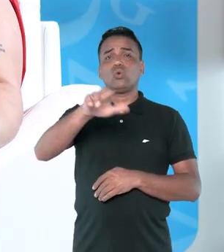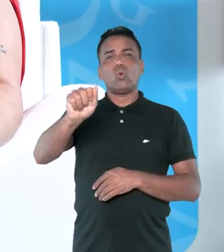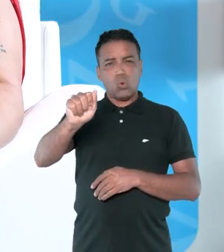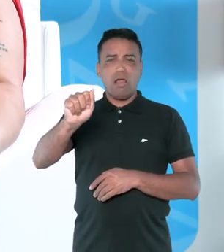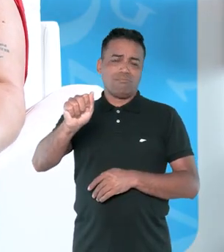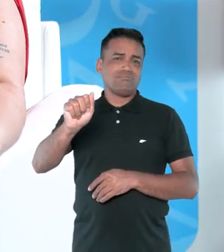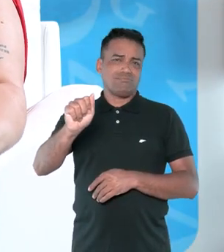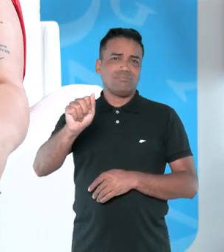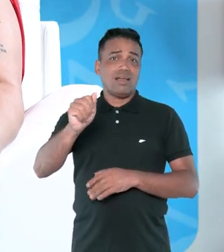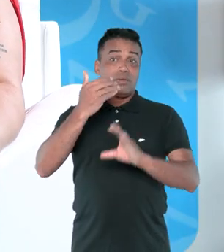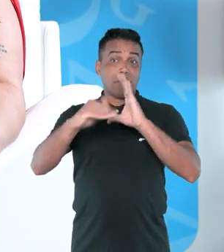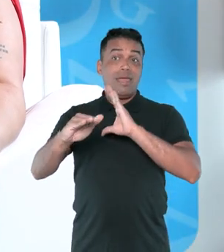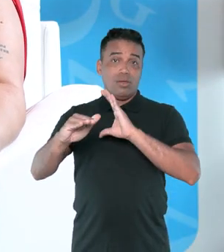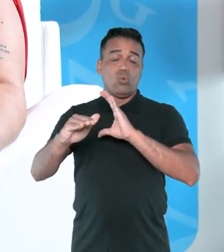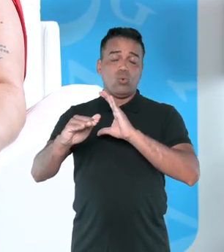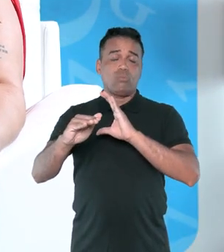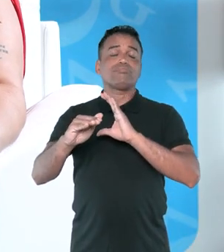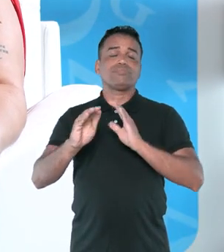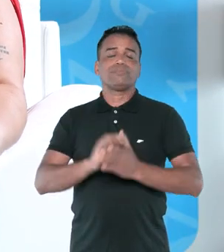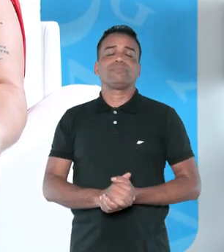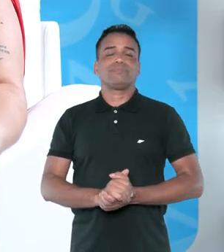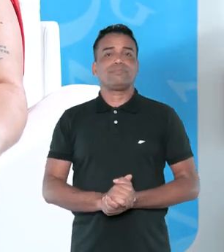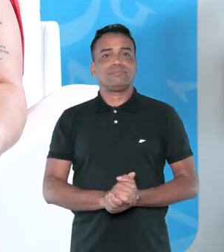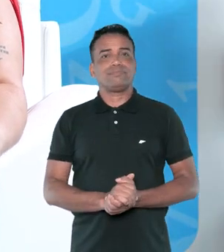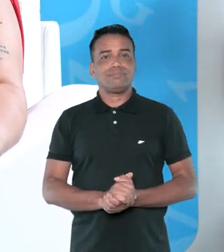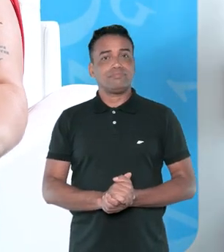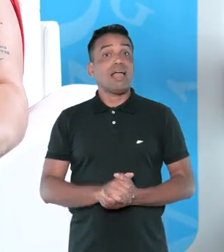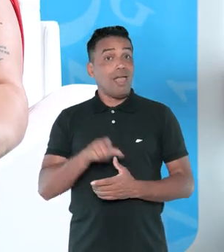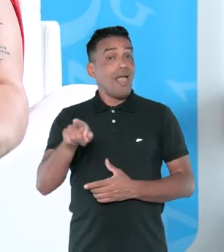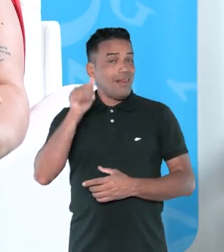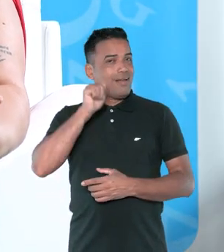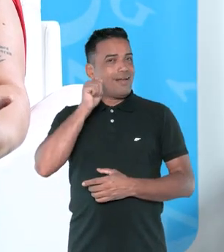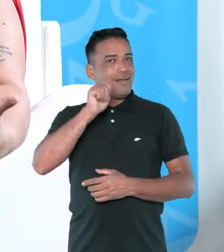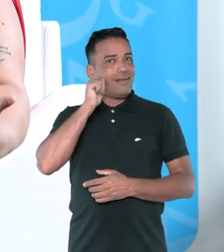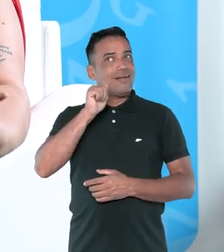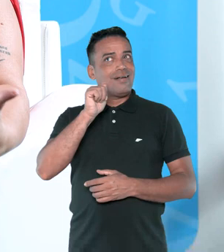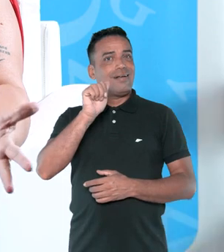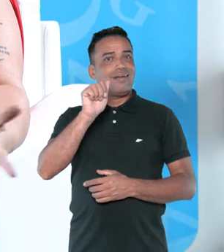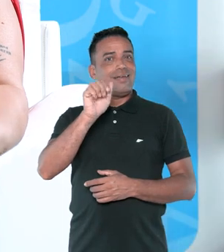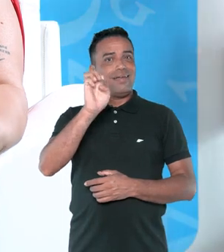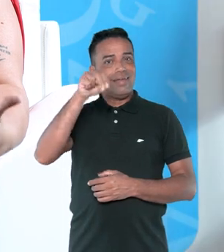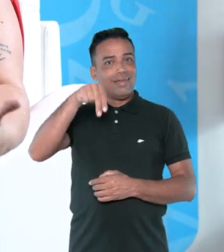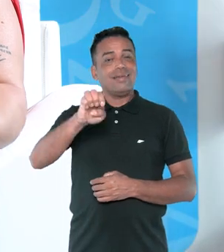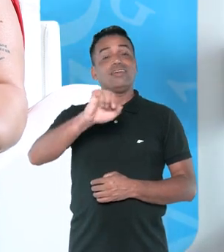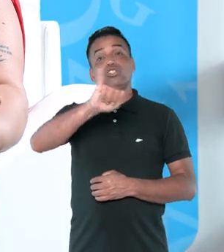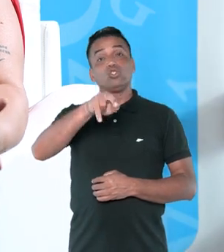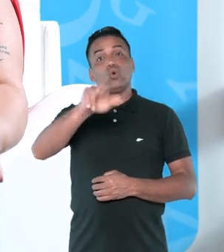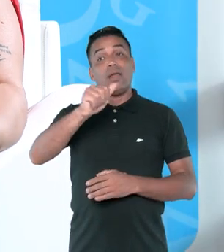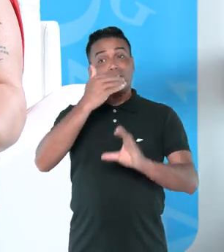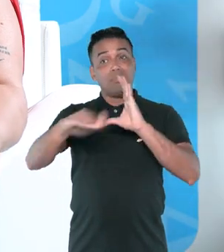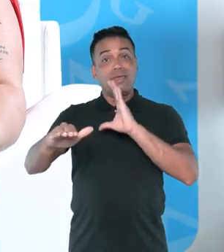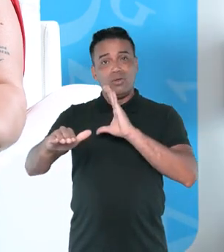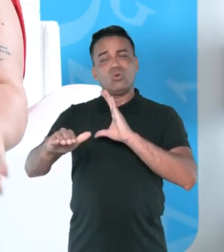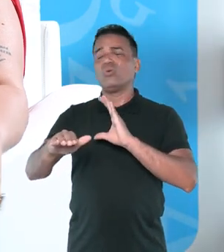mjulia@ictv.com.br. Dei o e-mail dela, que ainda é o mesmo até hoje. E ela, aí mandei, eu não sabia quem era, aí mandei o e-mail para